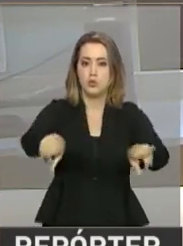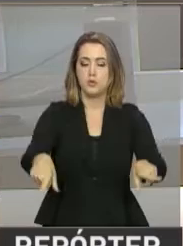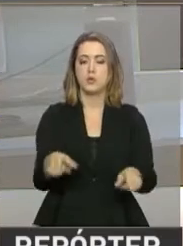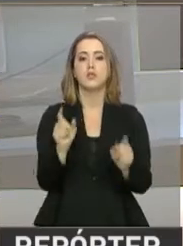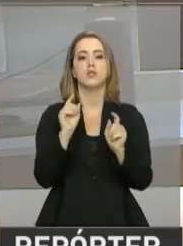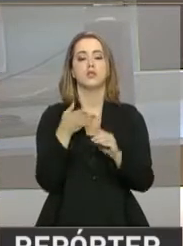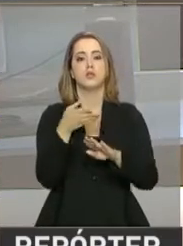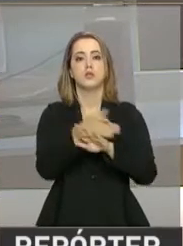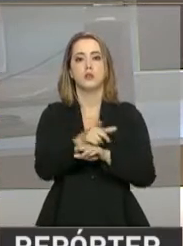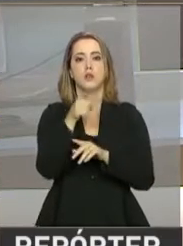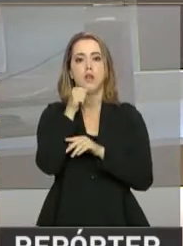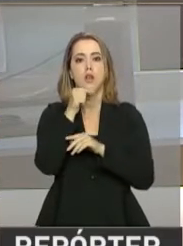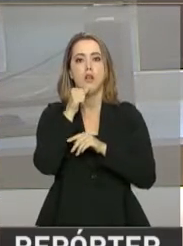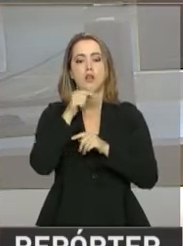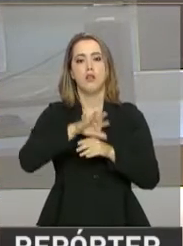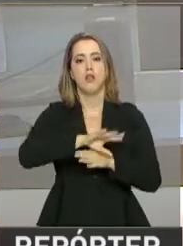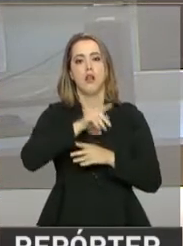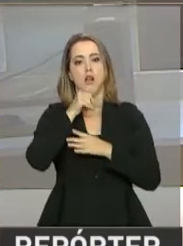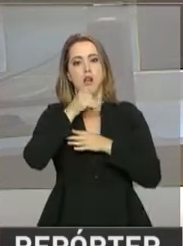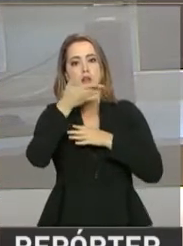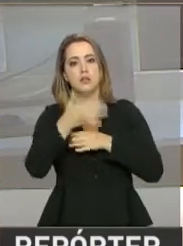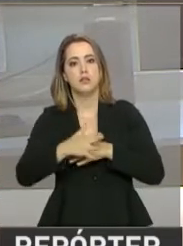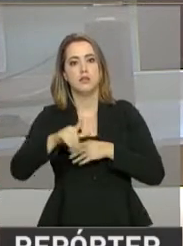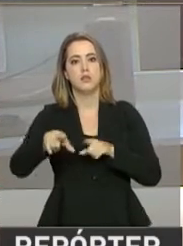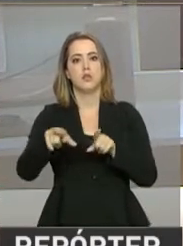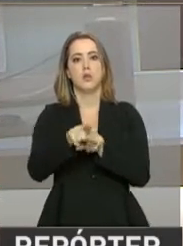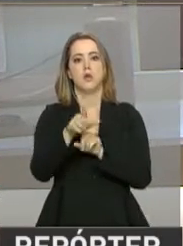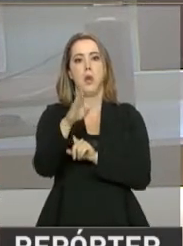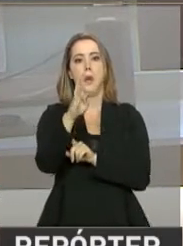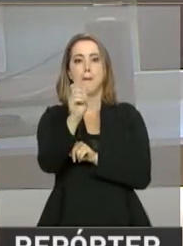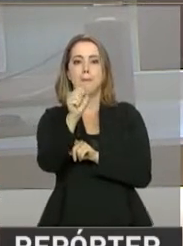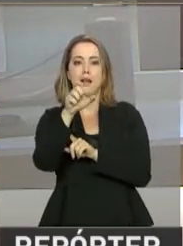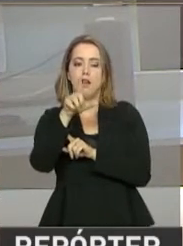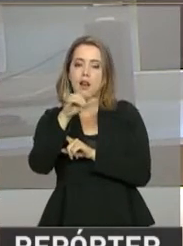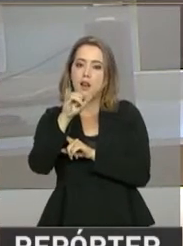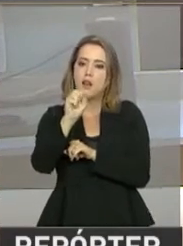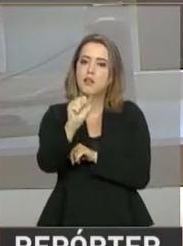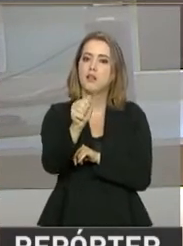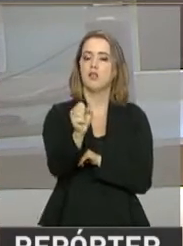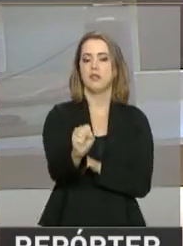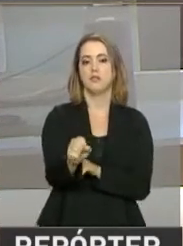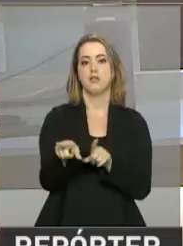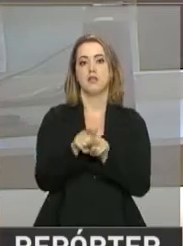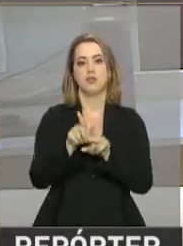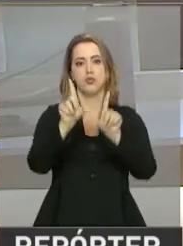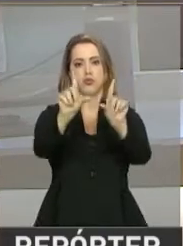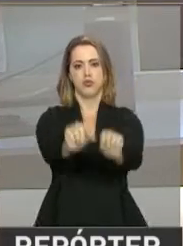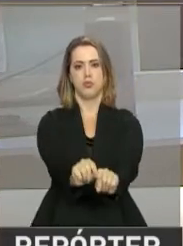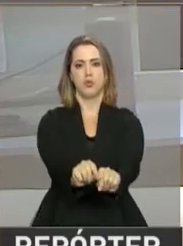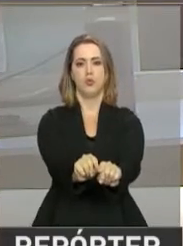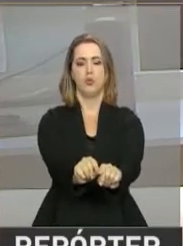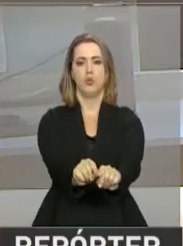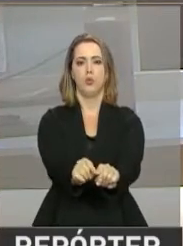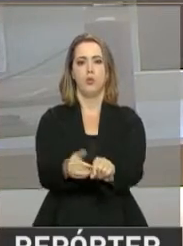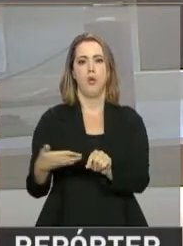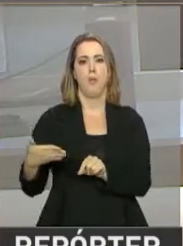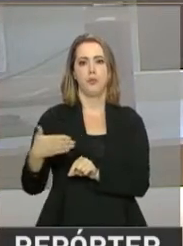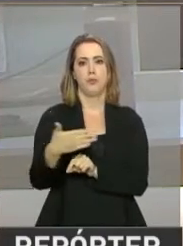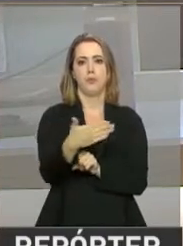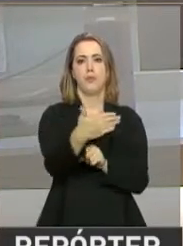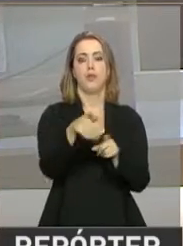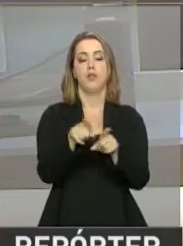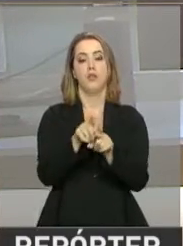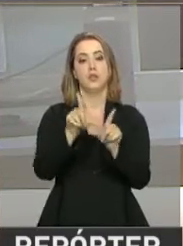atlântico sul mas a população de baleias vêm caindo drasticamente para diminuir o risco de extinção o ministério do meio